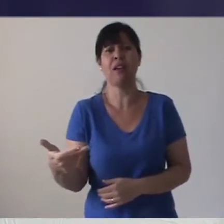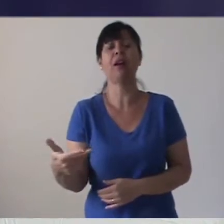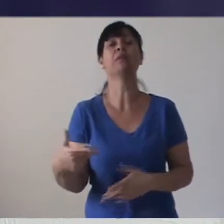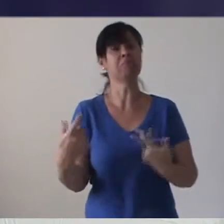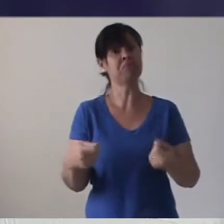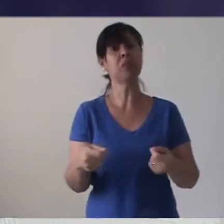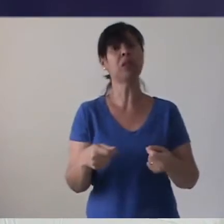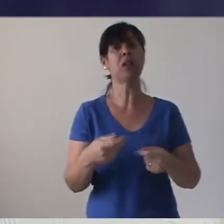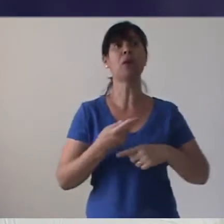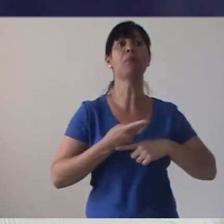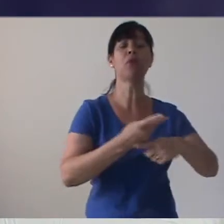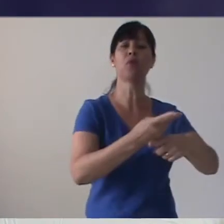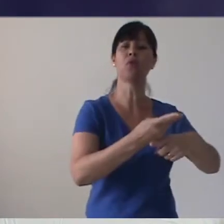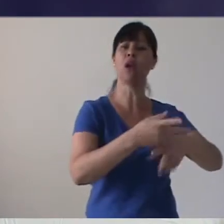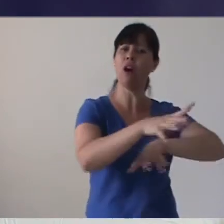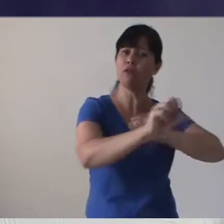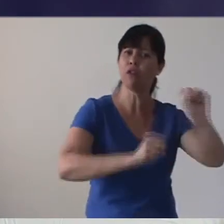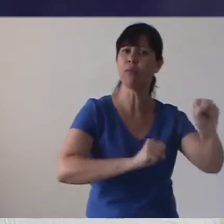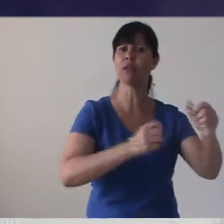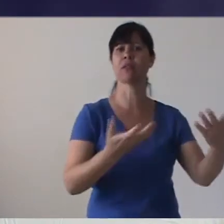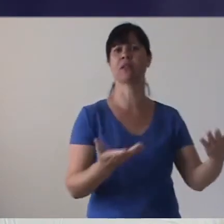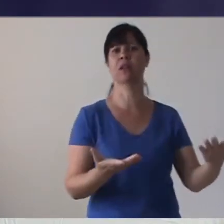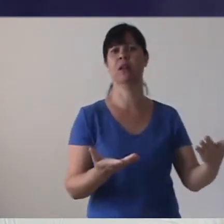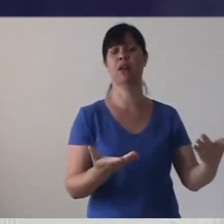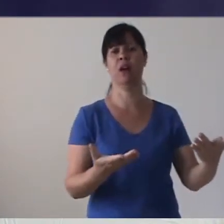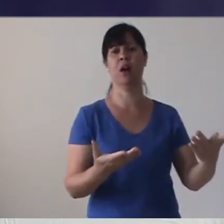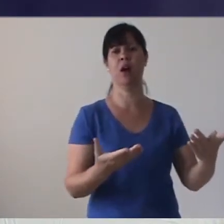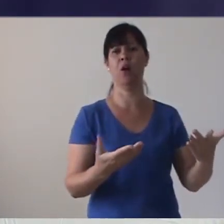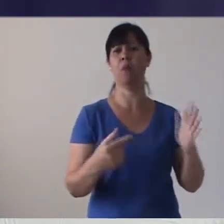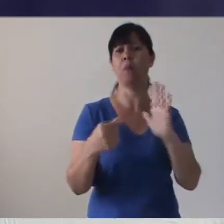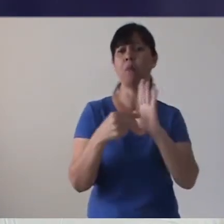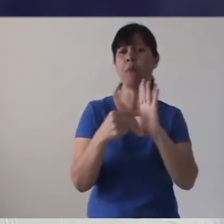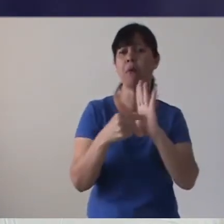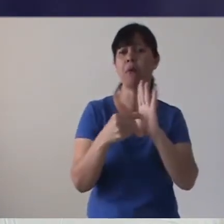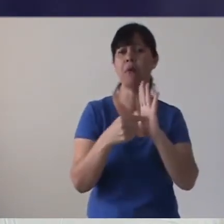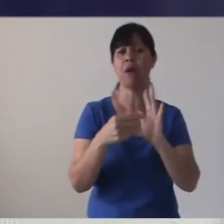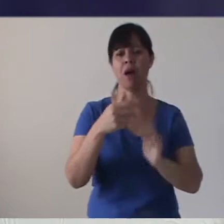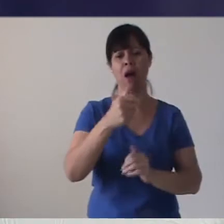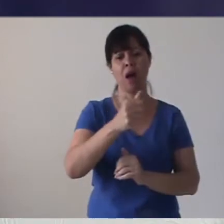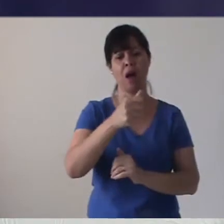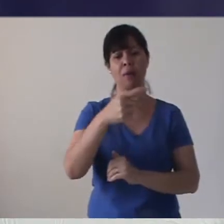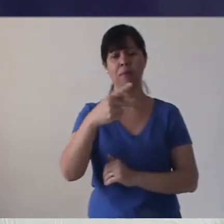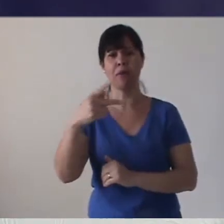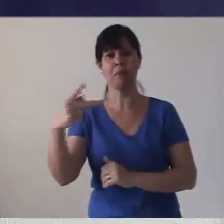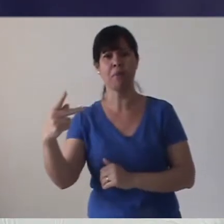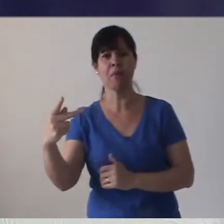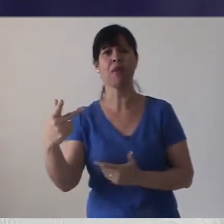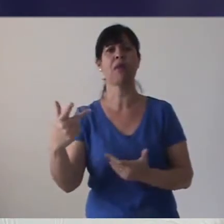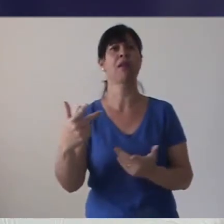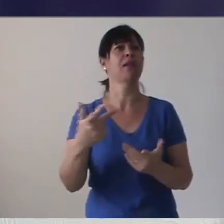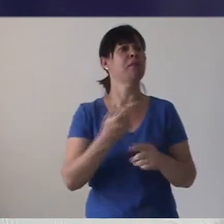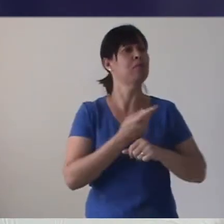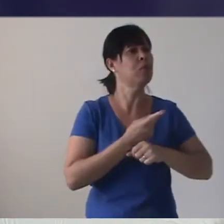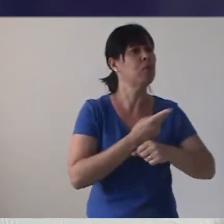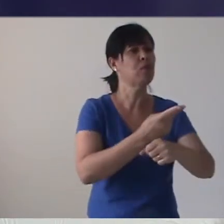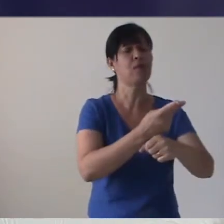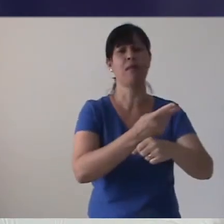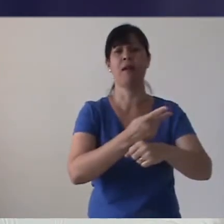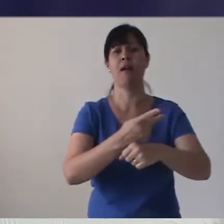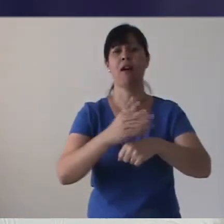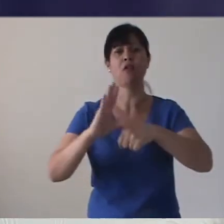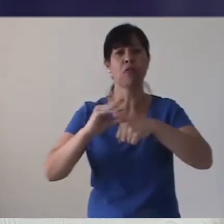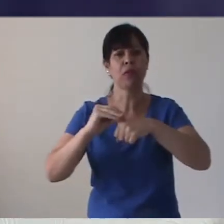de formação, correr atrás, né, de aplicativos, correr atrás